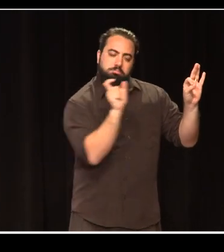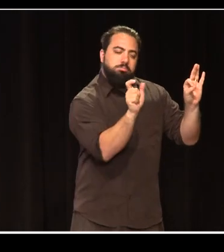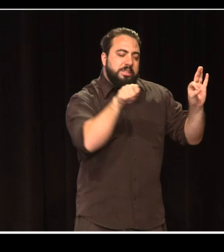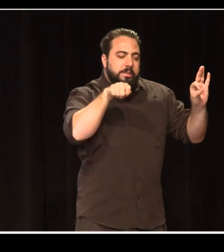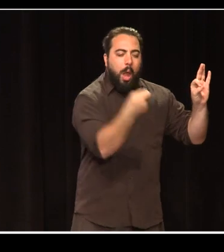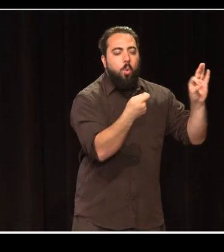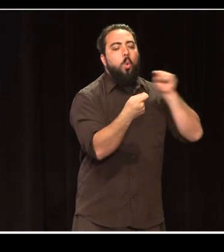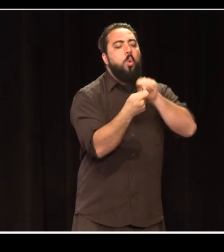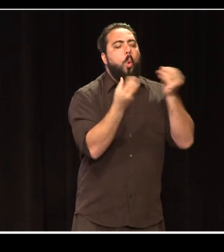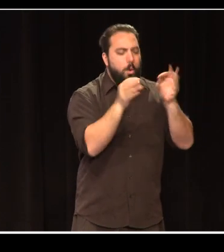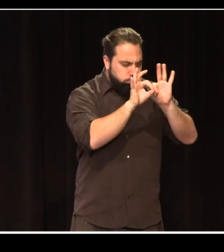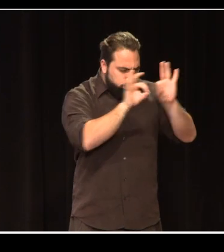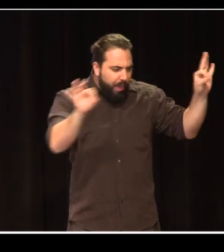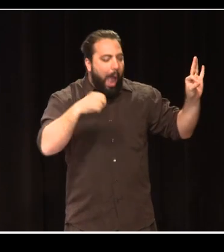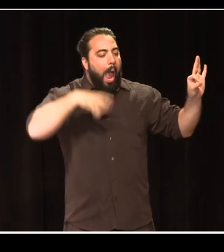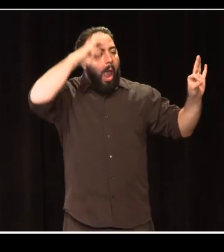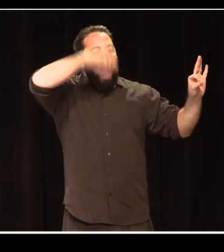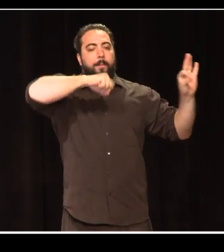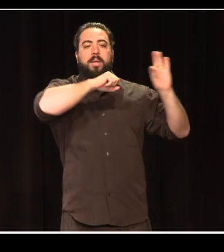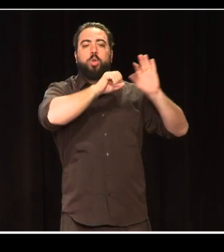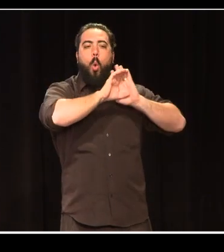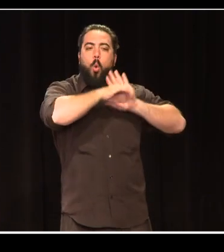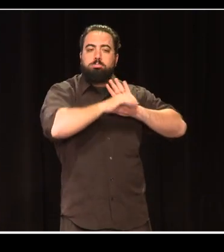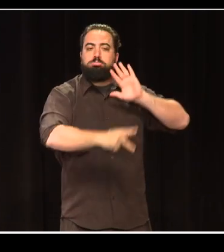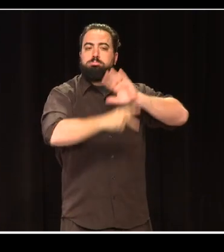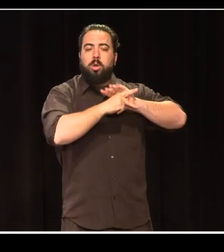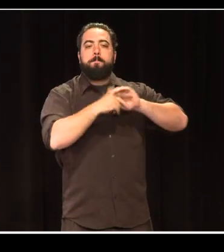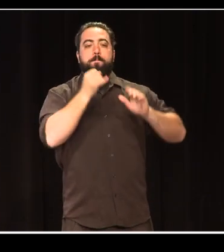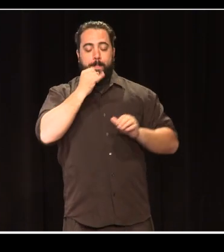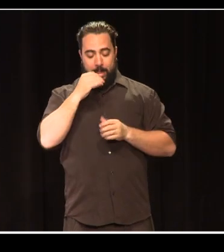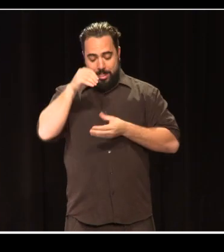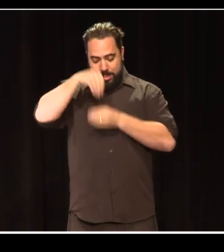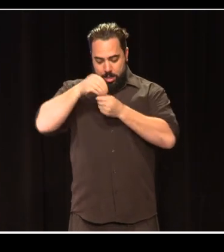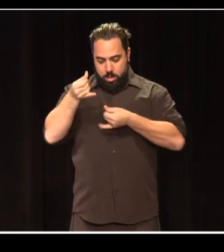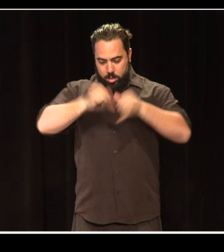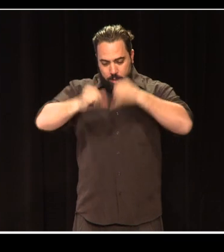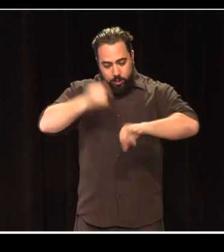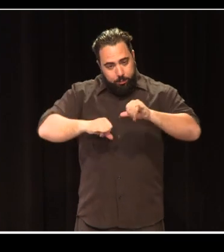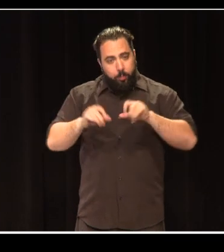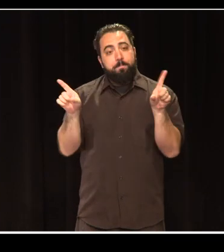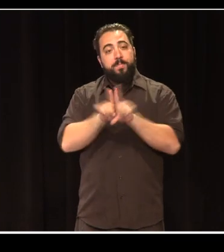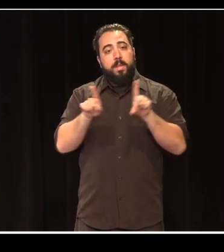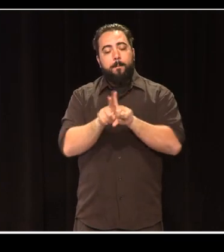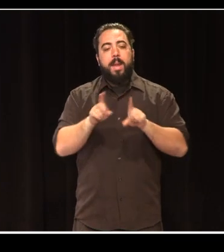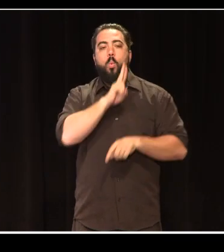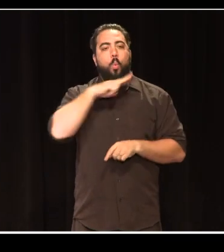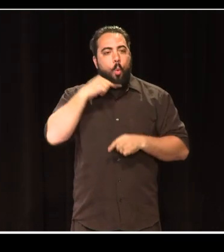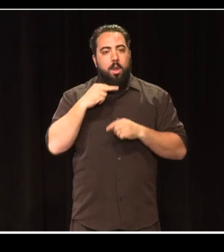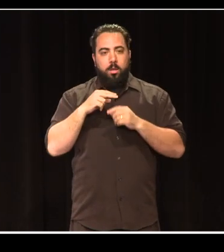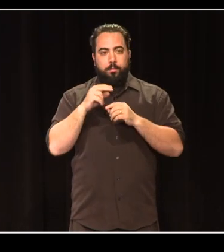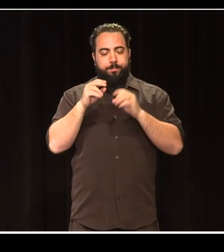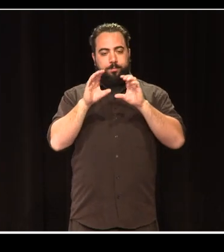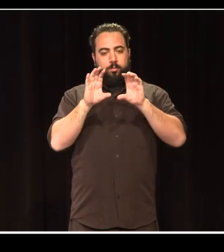lá dentro de toda a explicação química. A gente também trouxe o repositório UE, que é um ambiente digital, né, do INES, em que